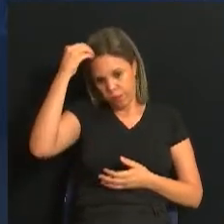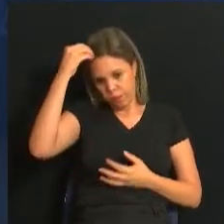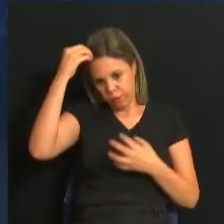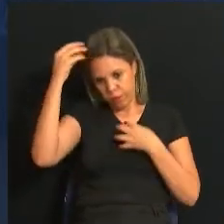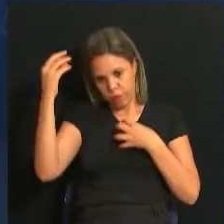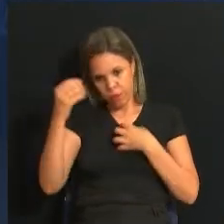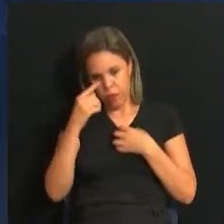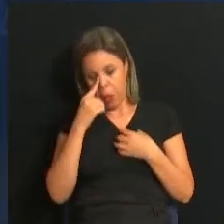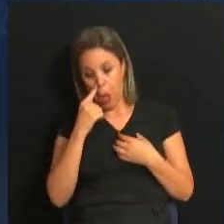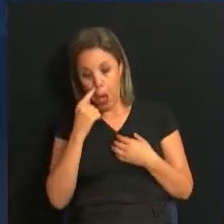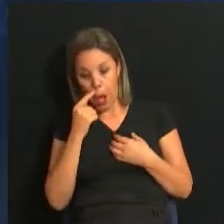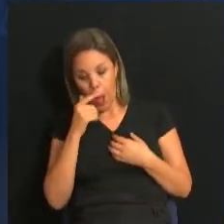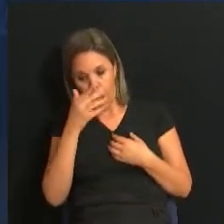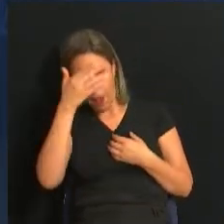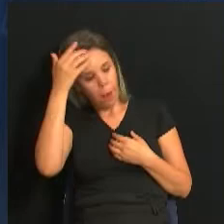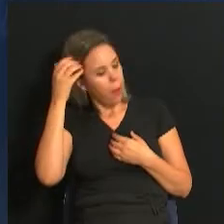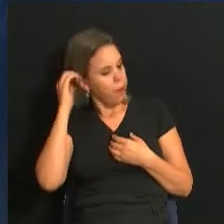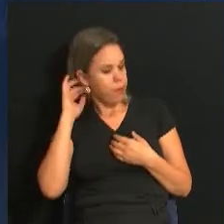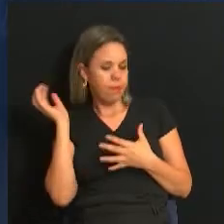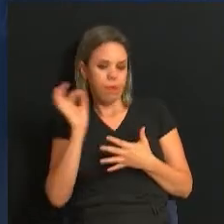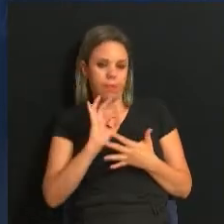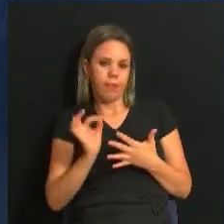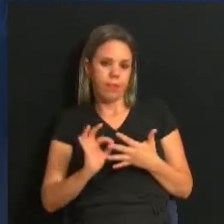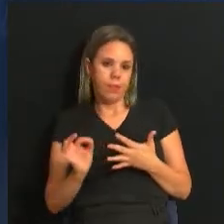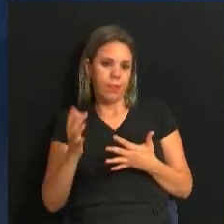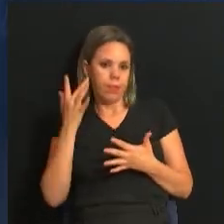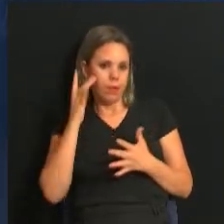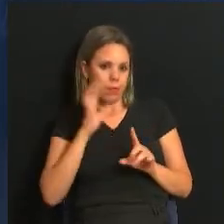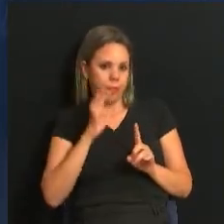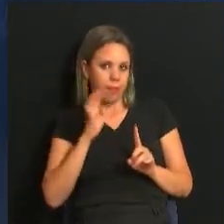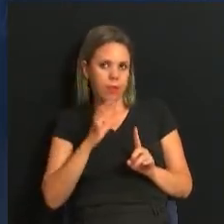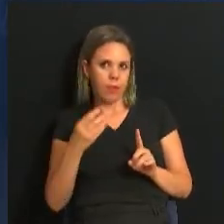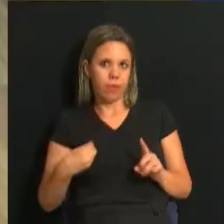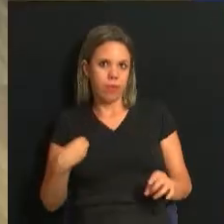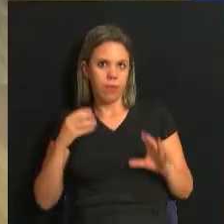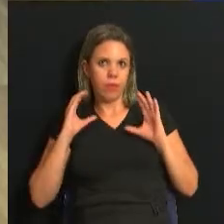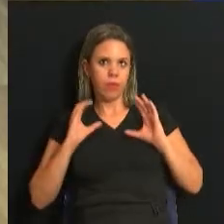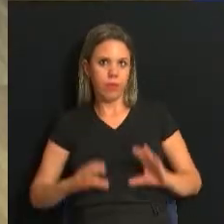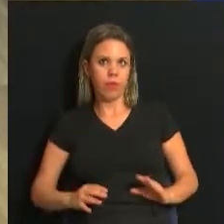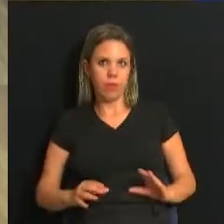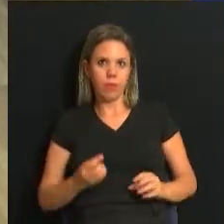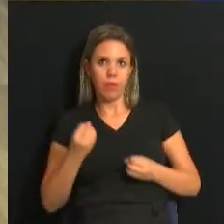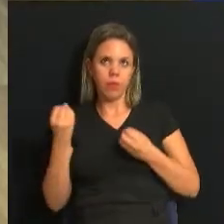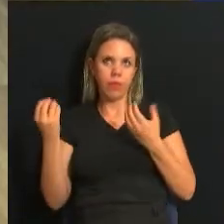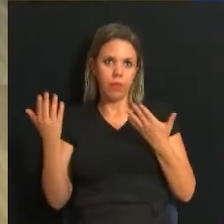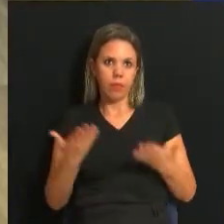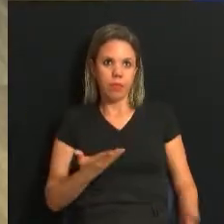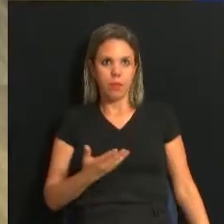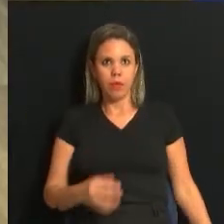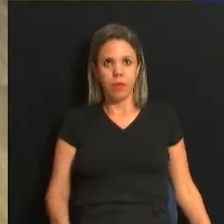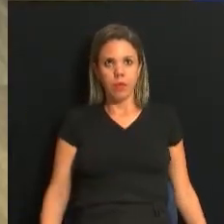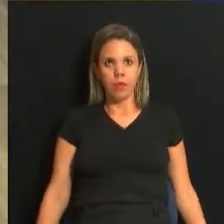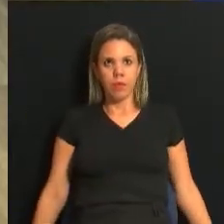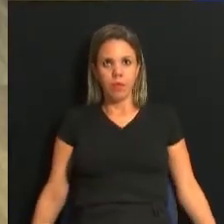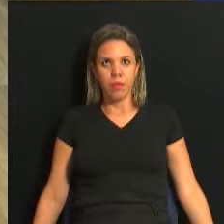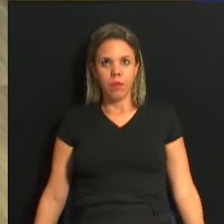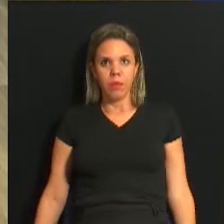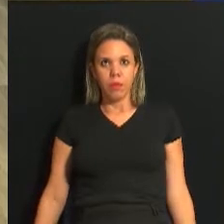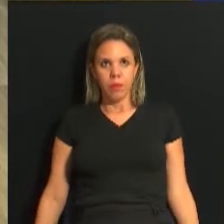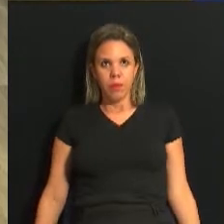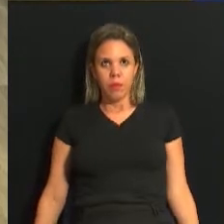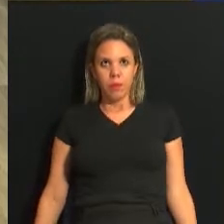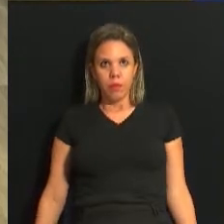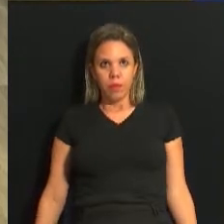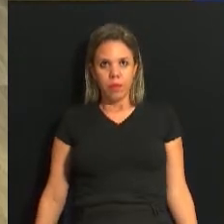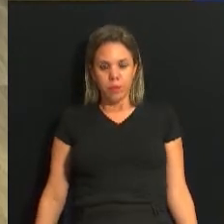alta, essas questões têm influenciado o nosso comportamento? Seja bem-vinda e boa tarde.